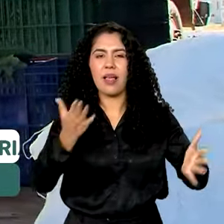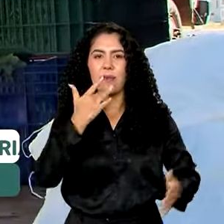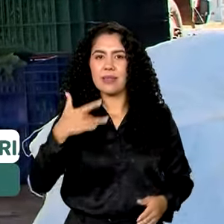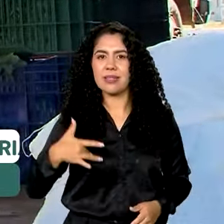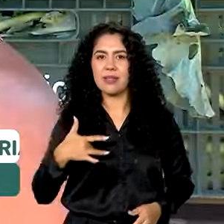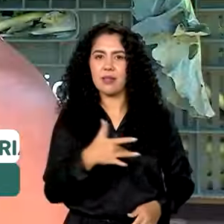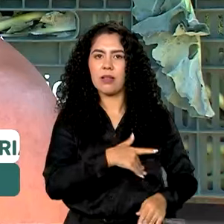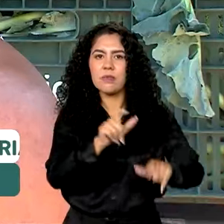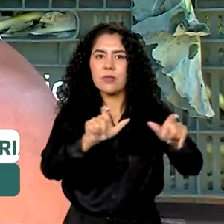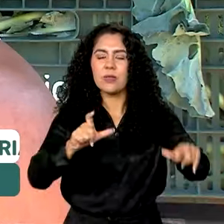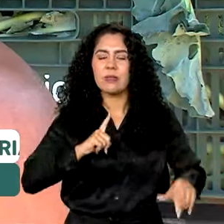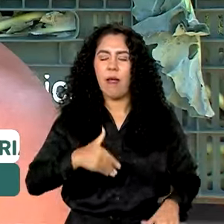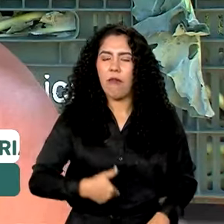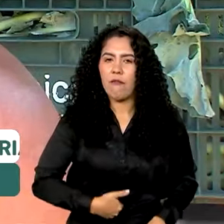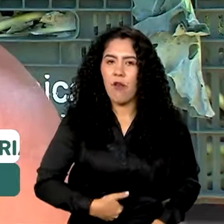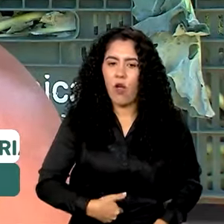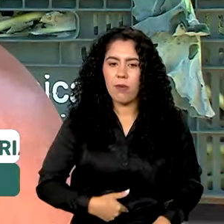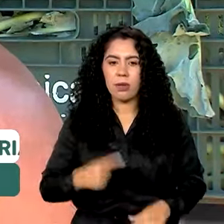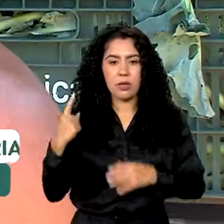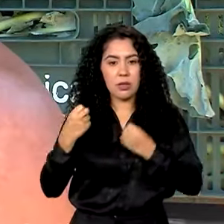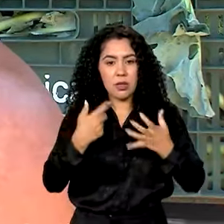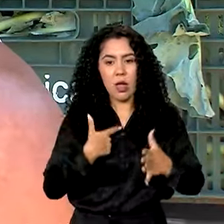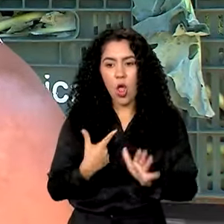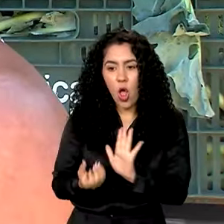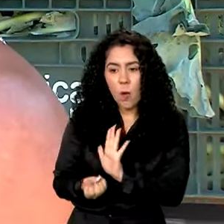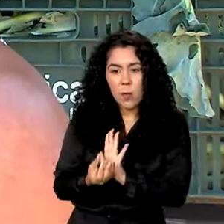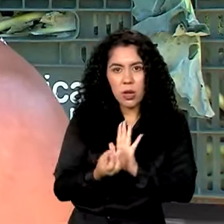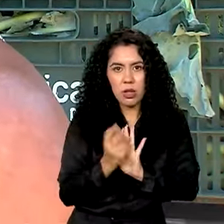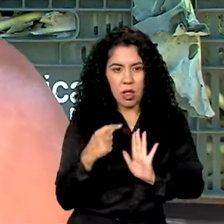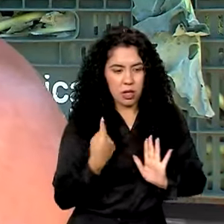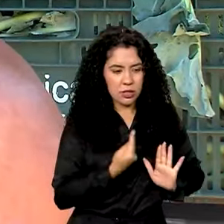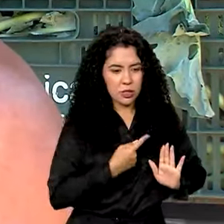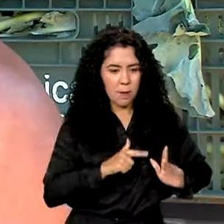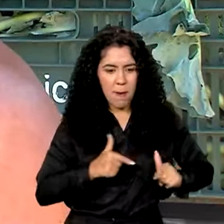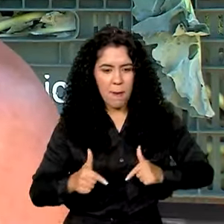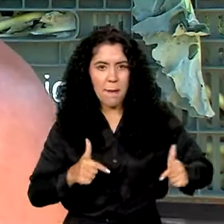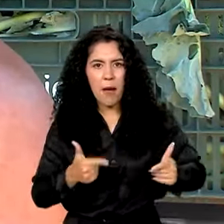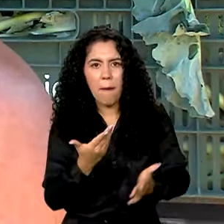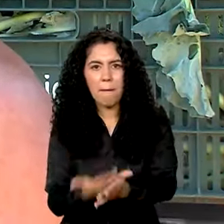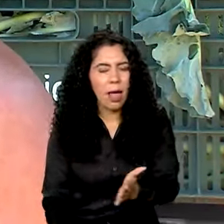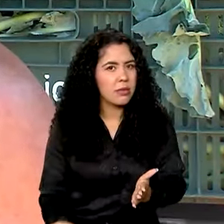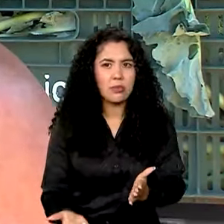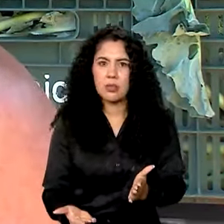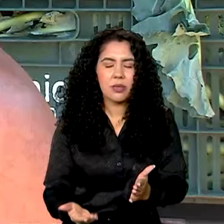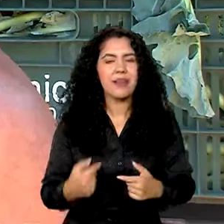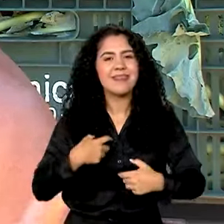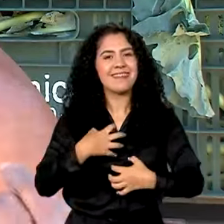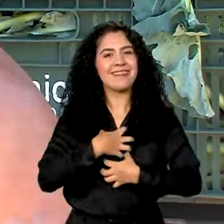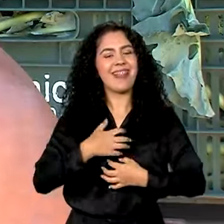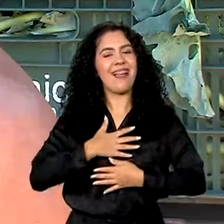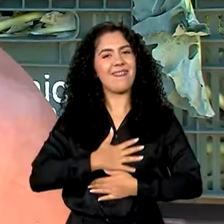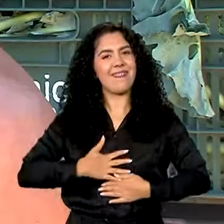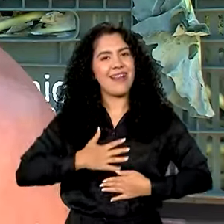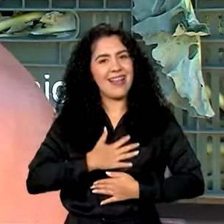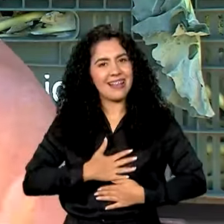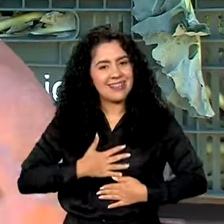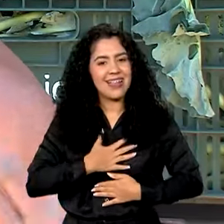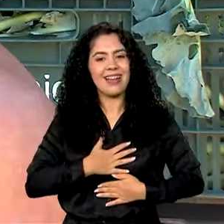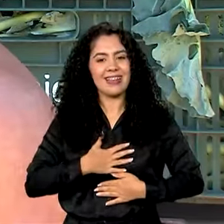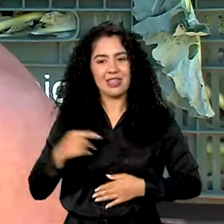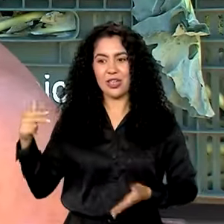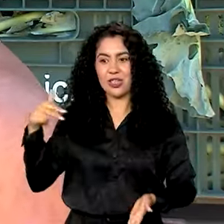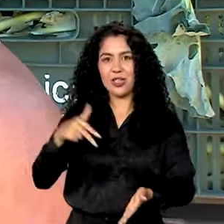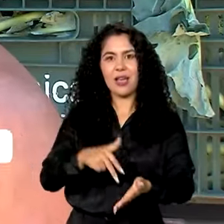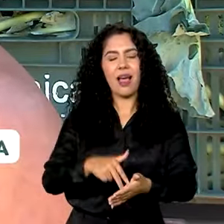tem fome. Tudo que a gente produz, a gente não vai perder. Isso, a gente dá até a satisfação de chegar aqui na cozinha e